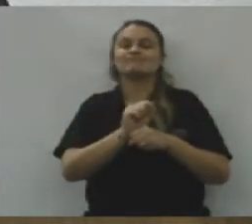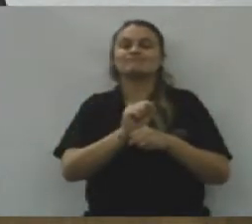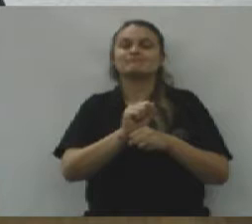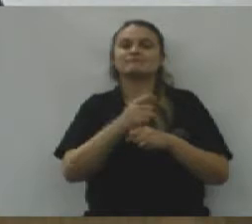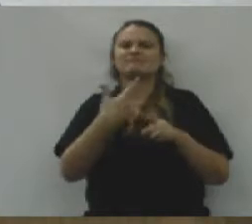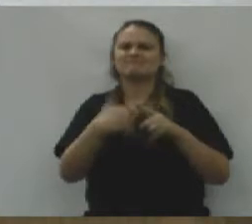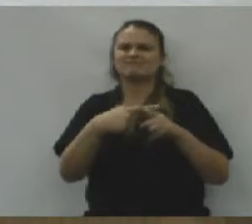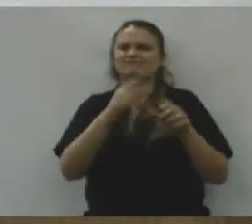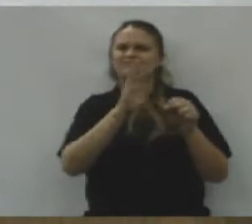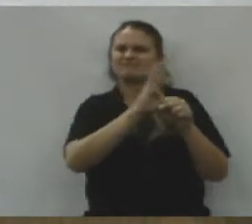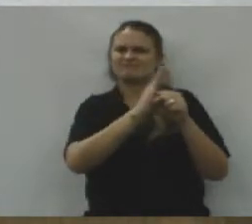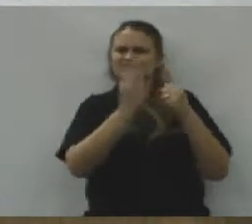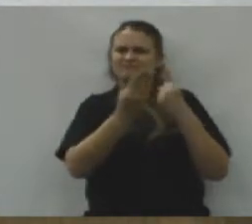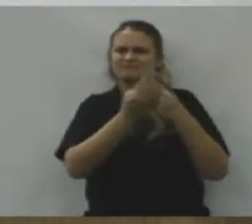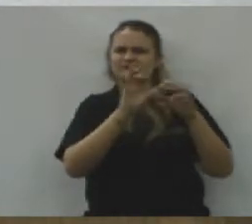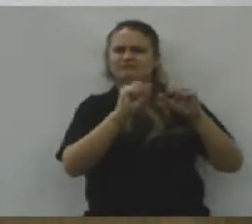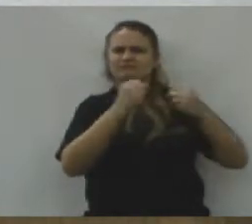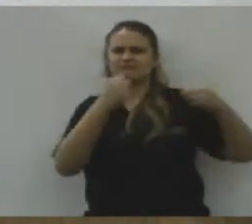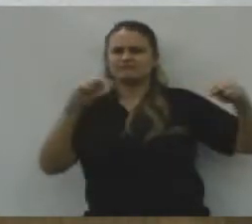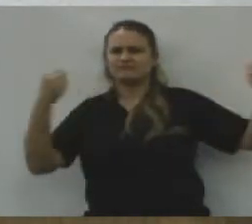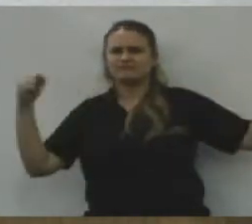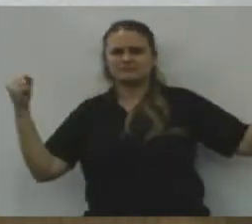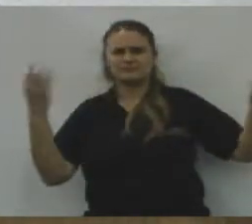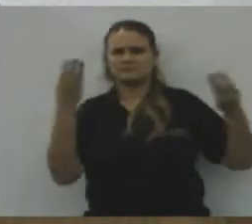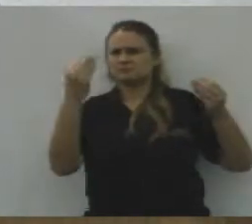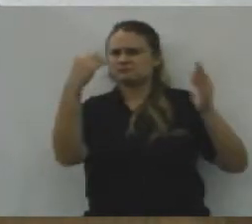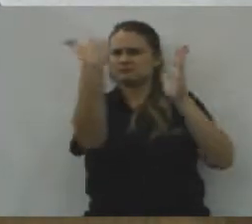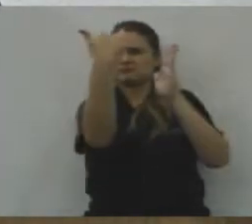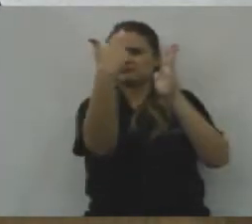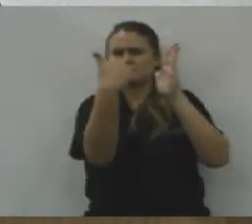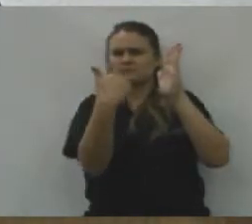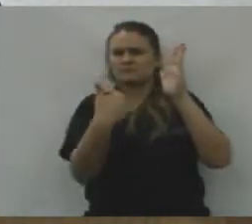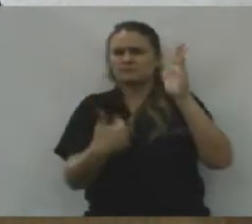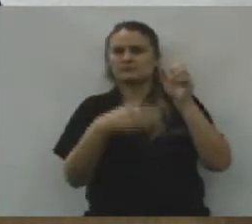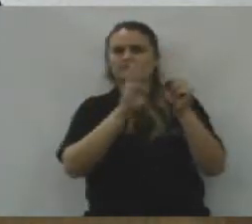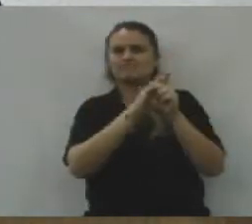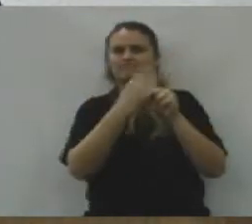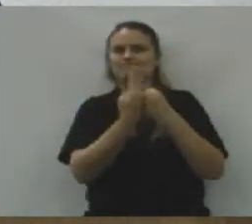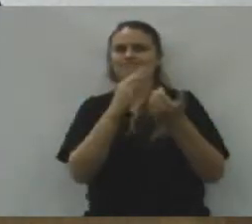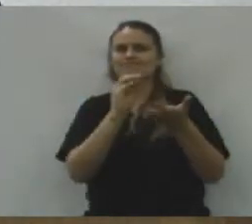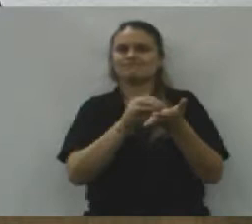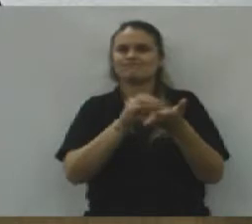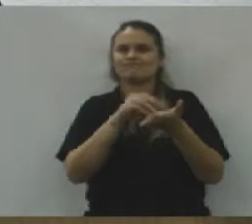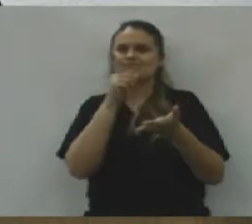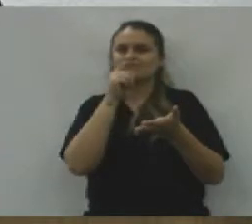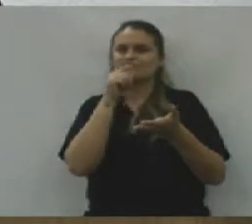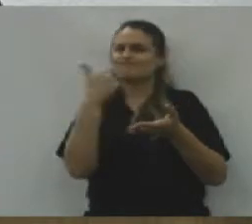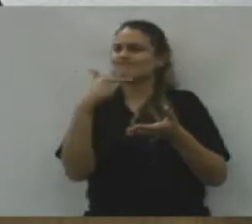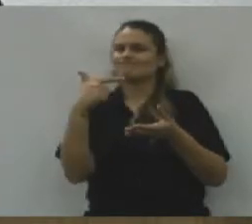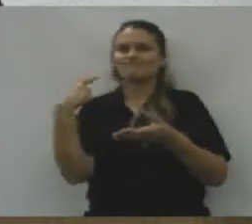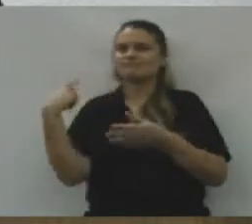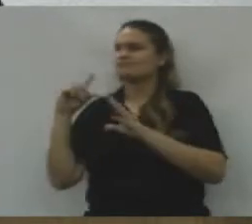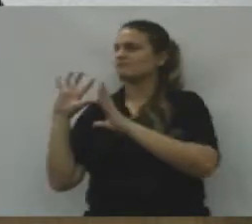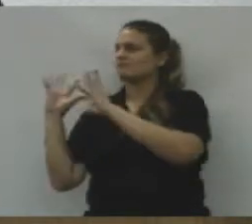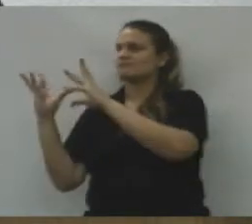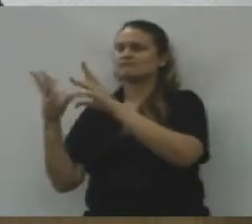comunidade, uma lista de bairros aí, enorme aí, que vai ser prejudicada? Então, não há